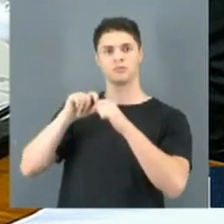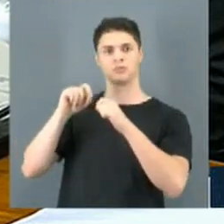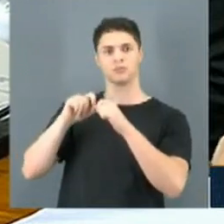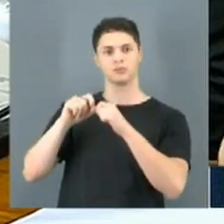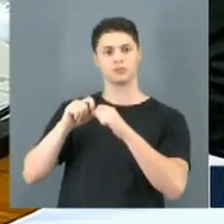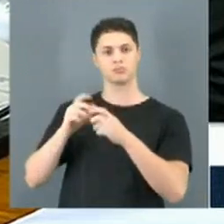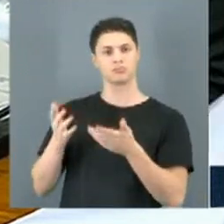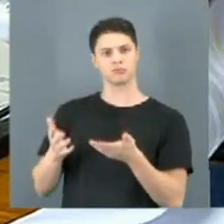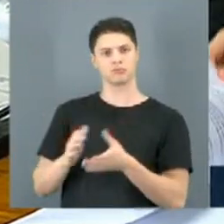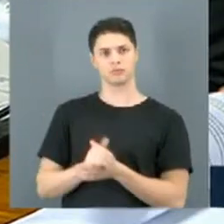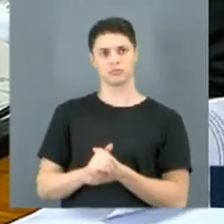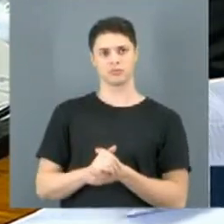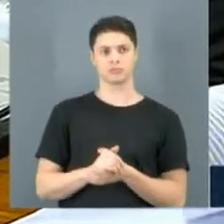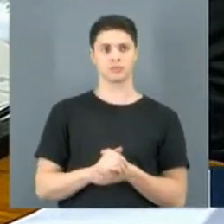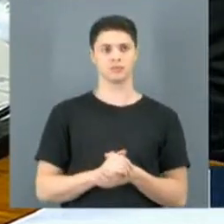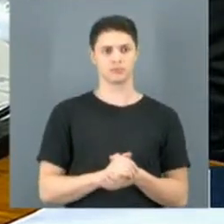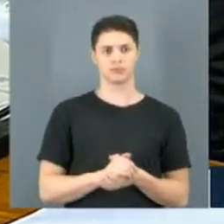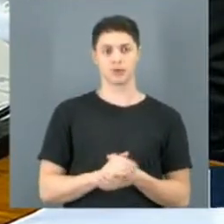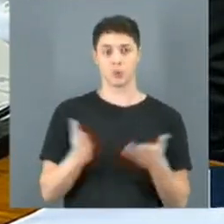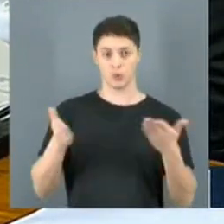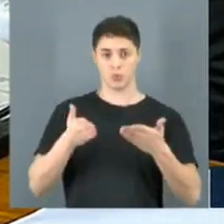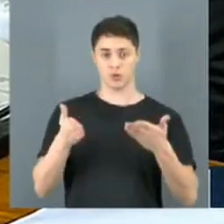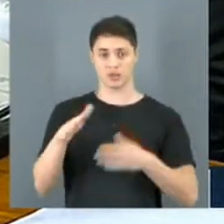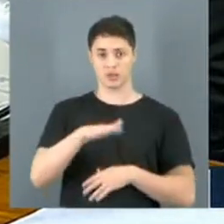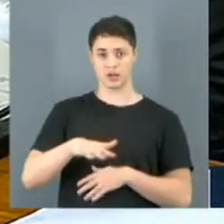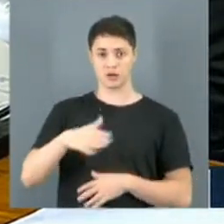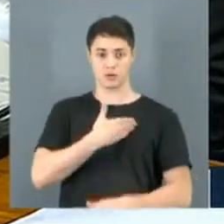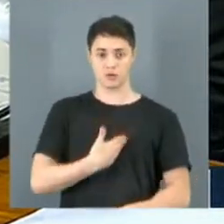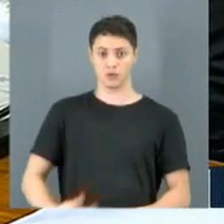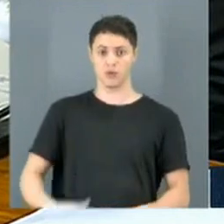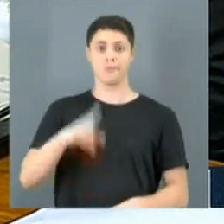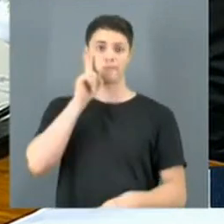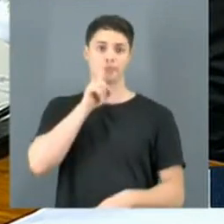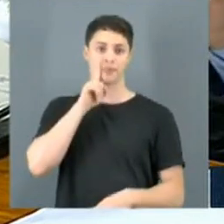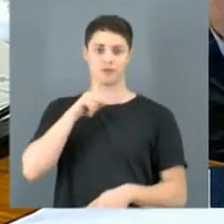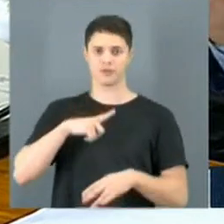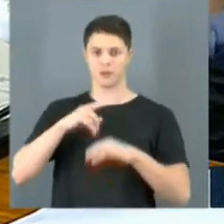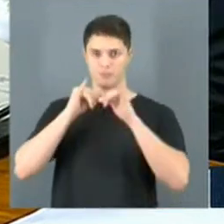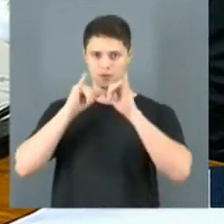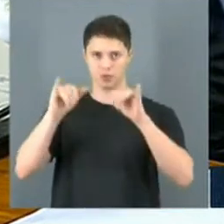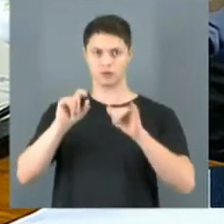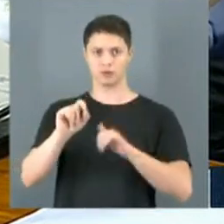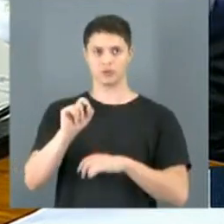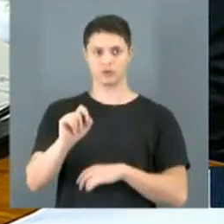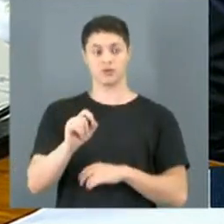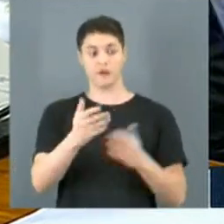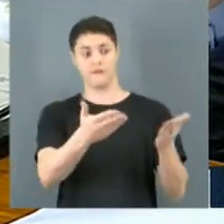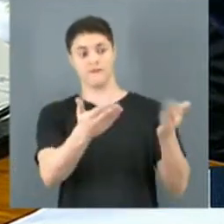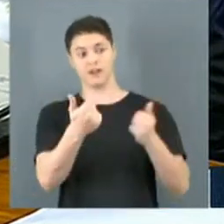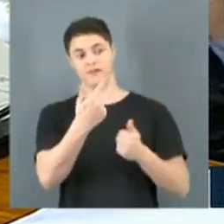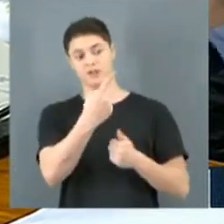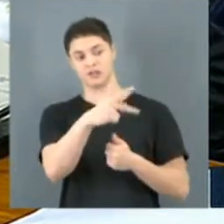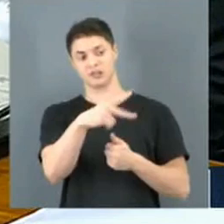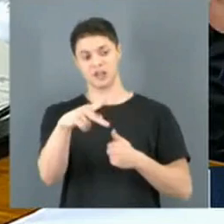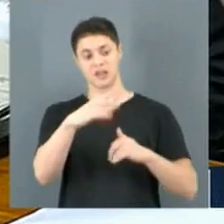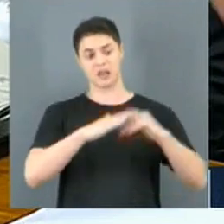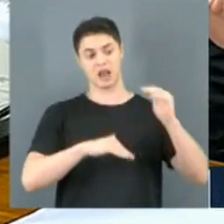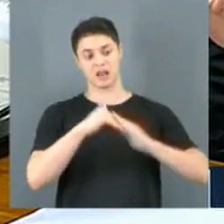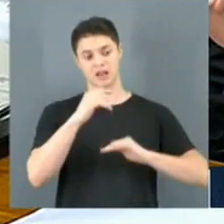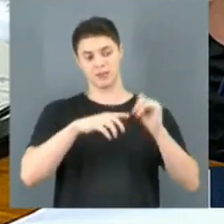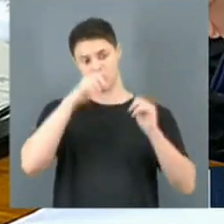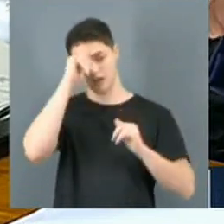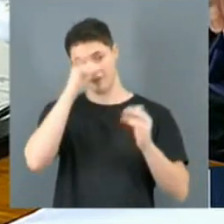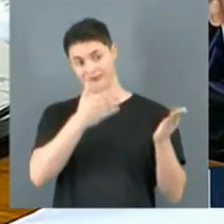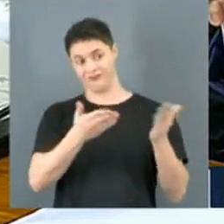executar. Hoje, no site de imigração do governo americano, existe uma manchete: traga o seu talento de inteligência artificial para os Estados